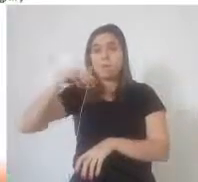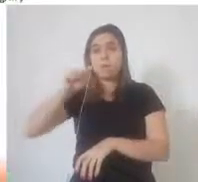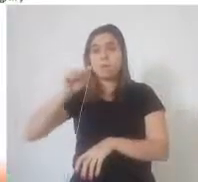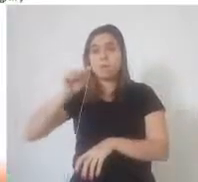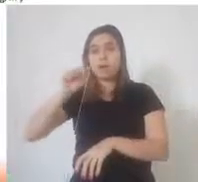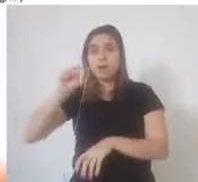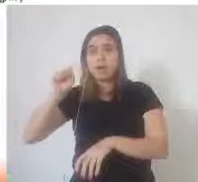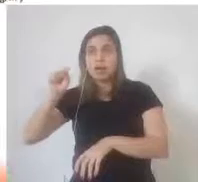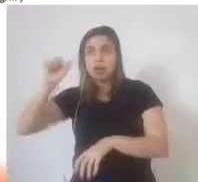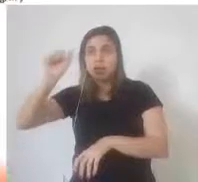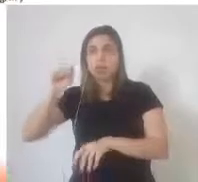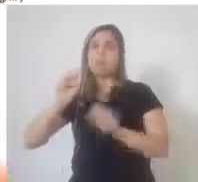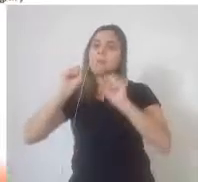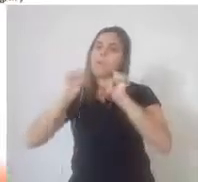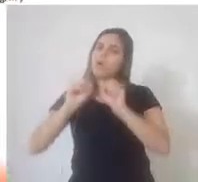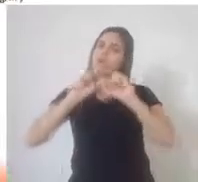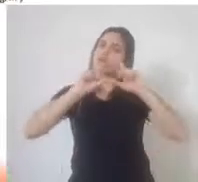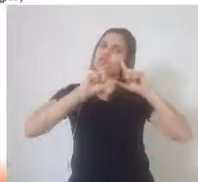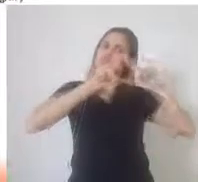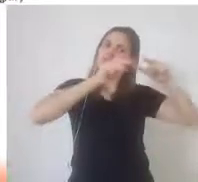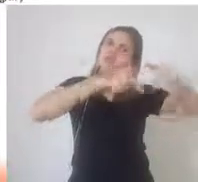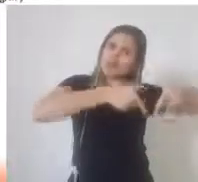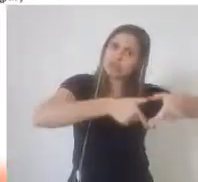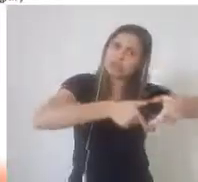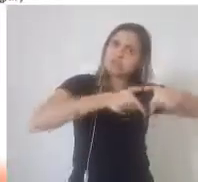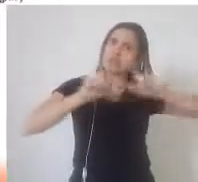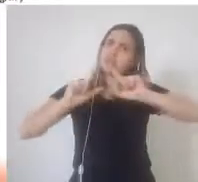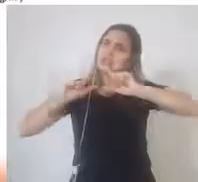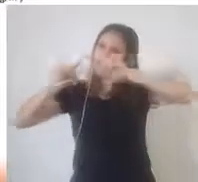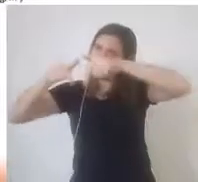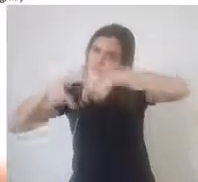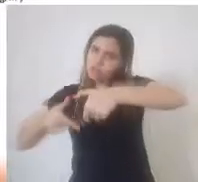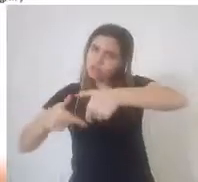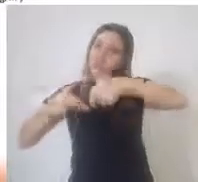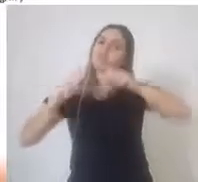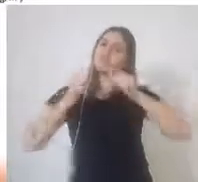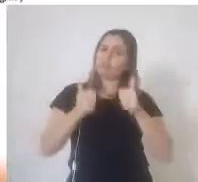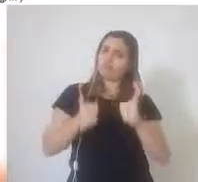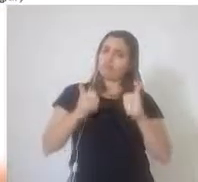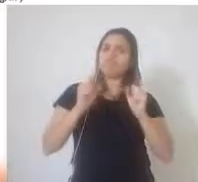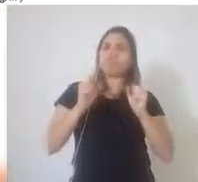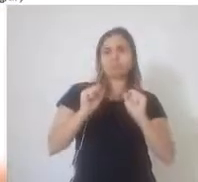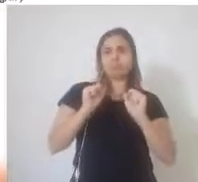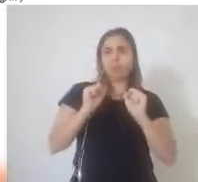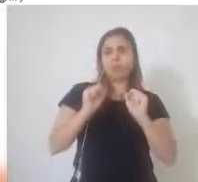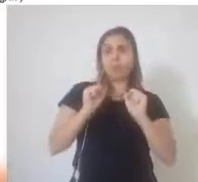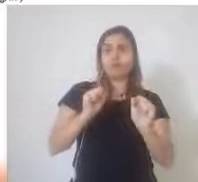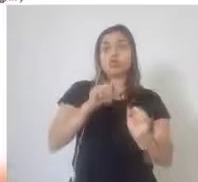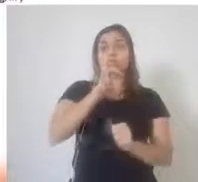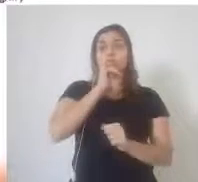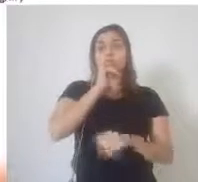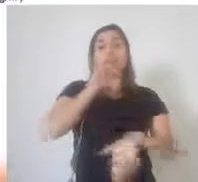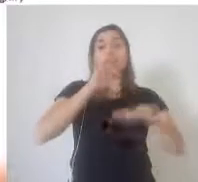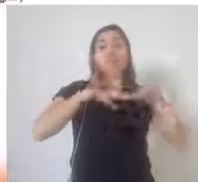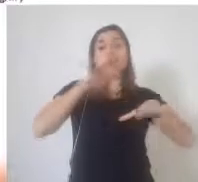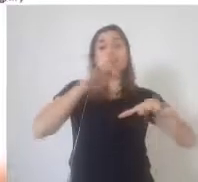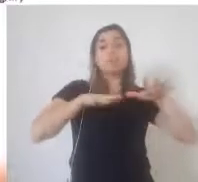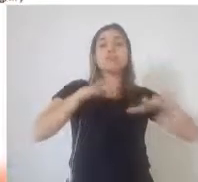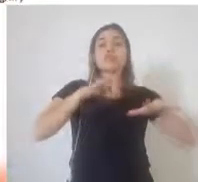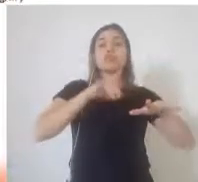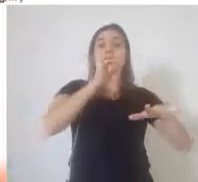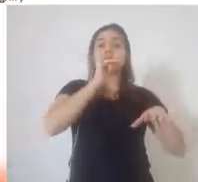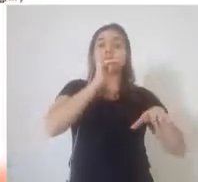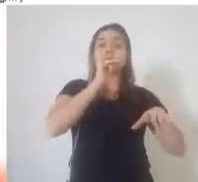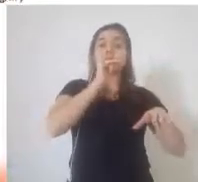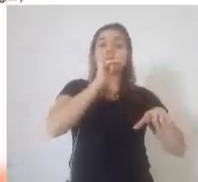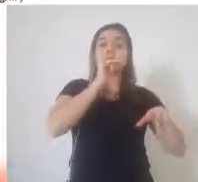situações específicas. Quais são essas situações? No caso da pirâmide de número, ela vai ser invertida quando o